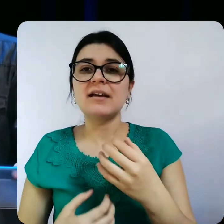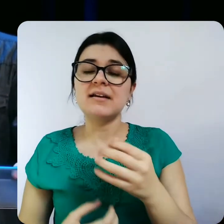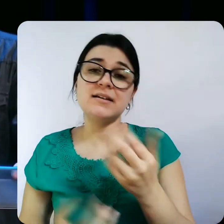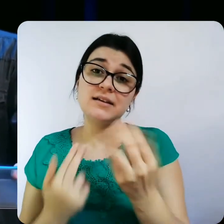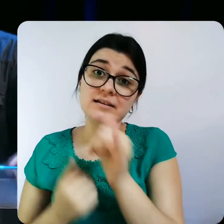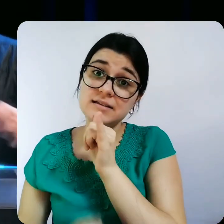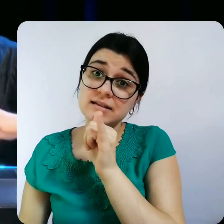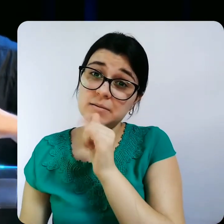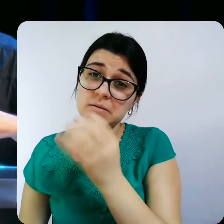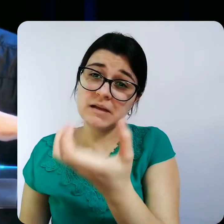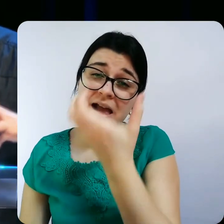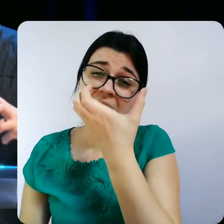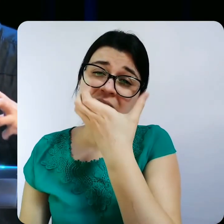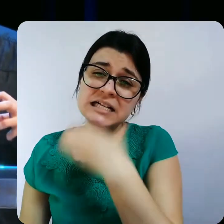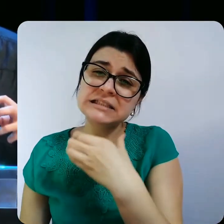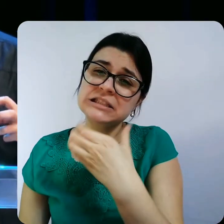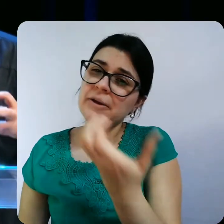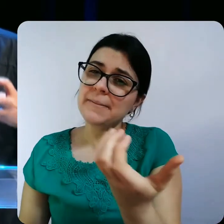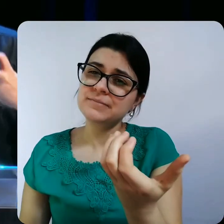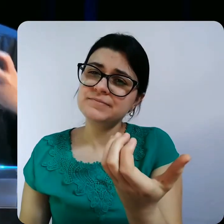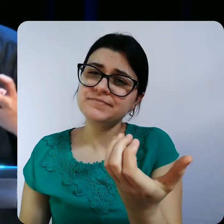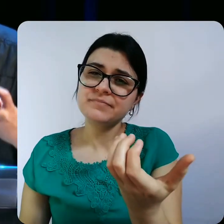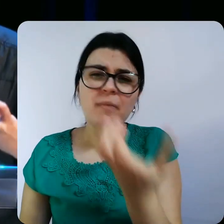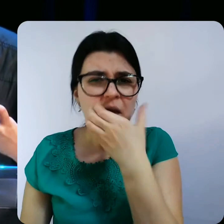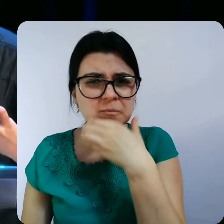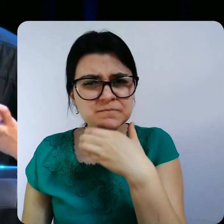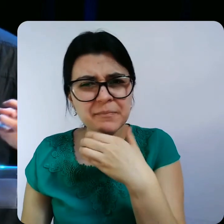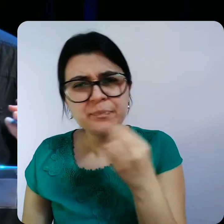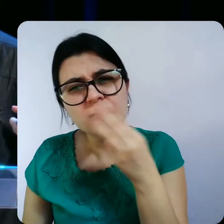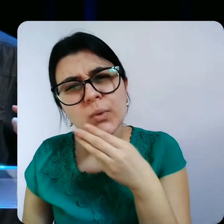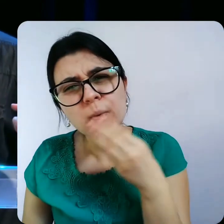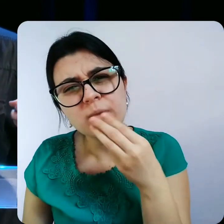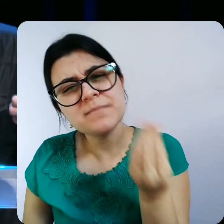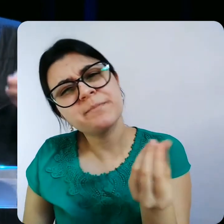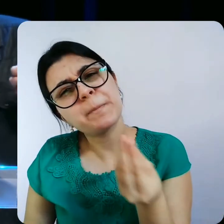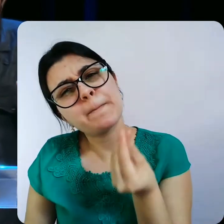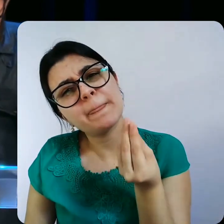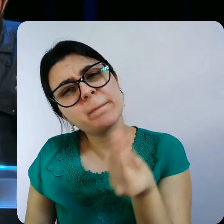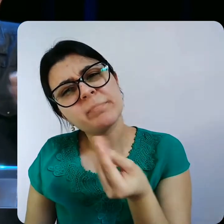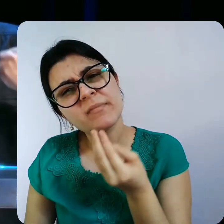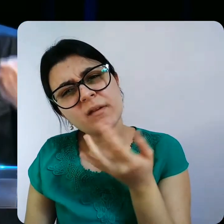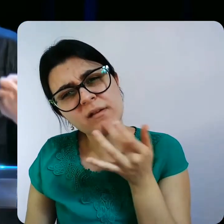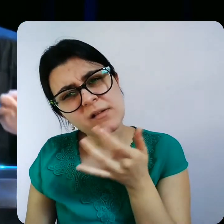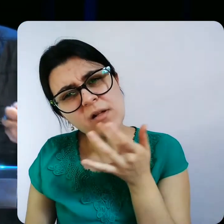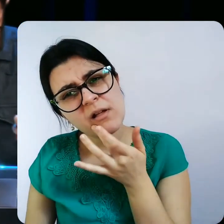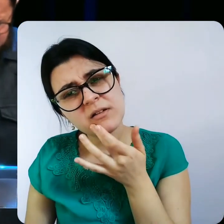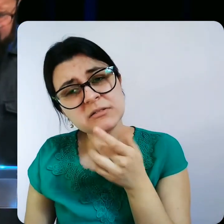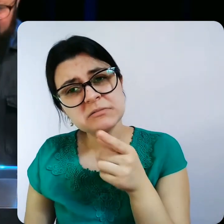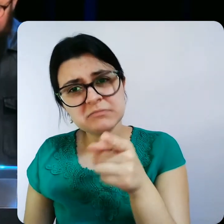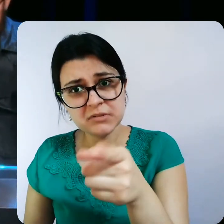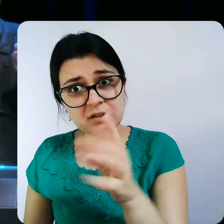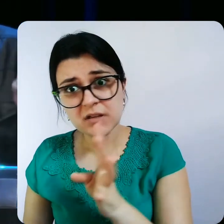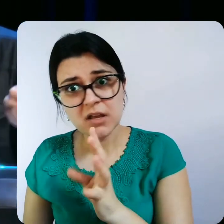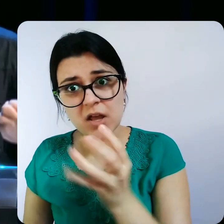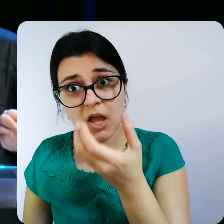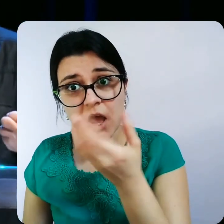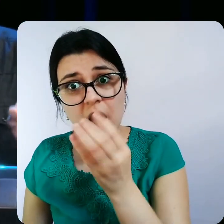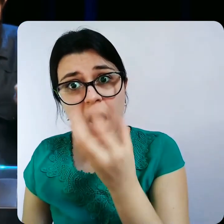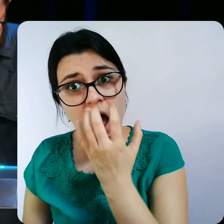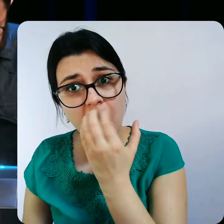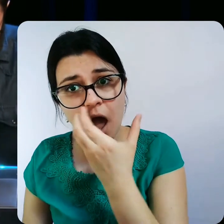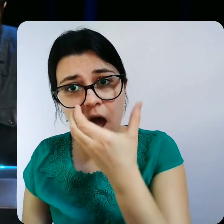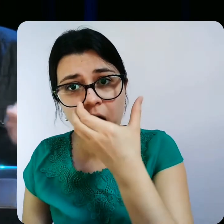doce. O Espírito é o responsável por nós experimentarmos a Deus. E quando nós recebemos esse Espírito, quando nós cremos que